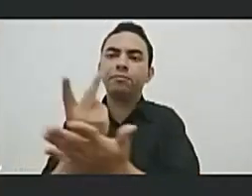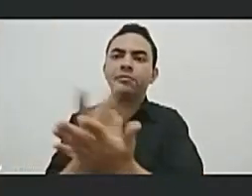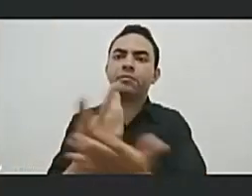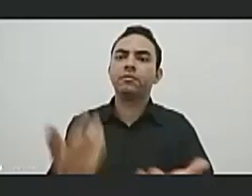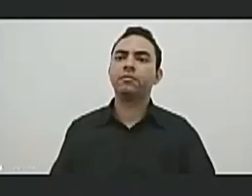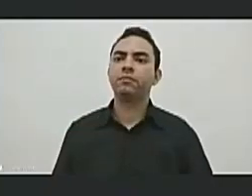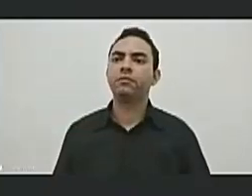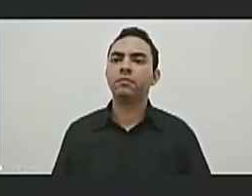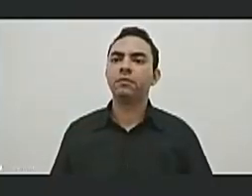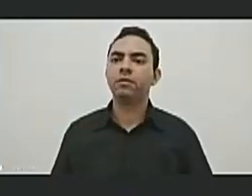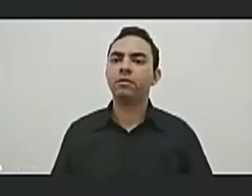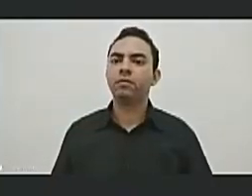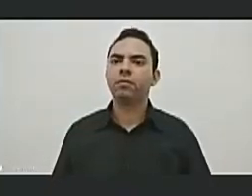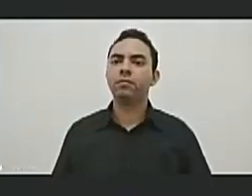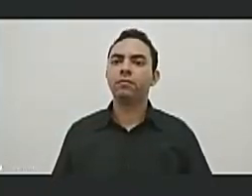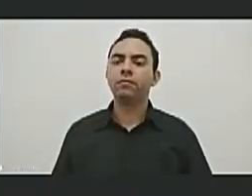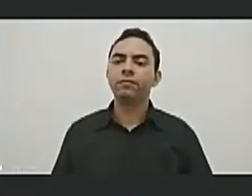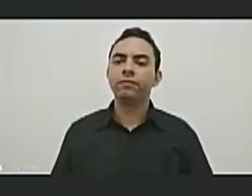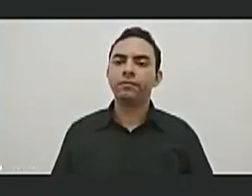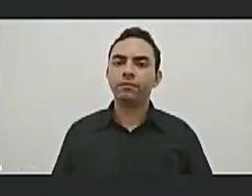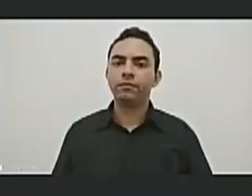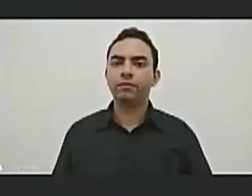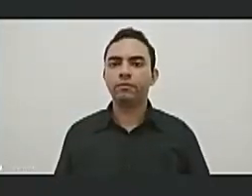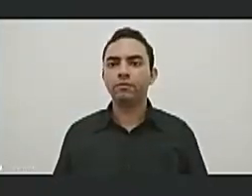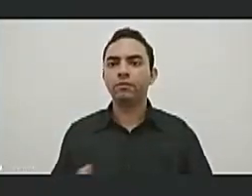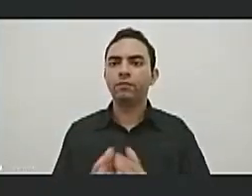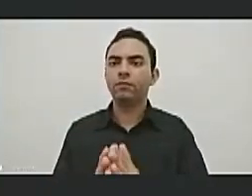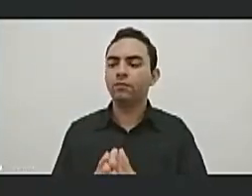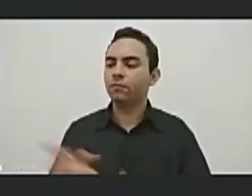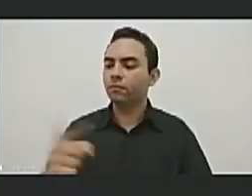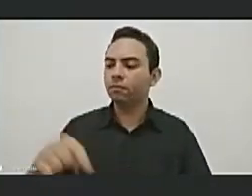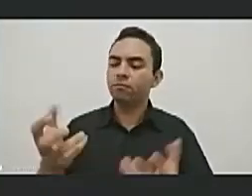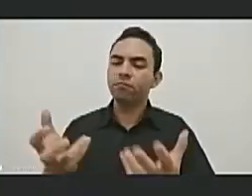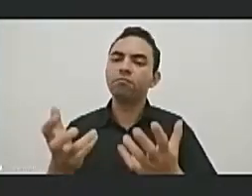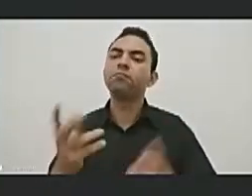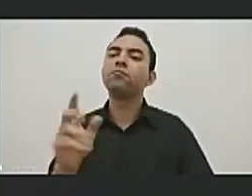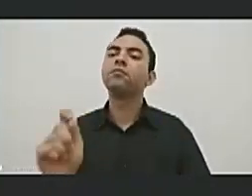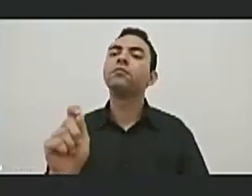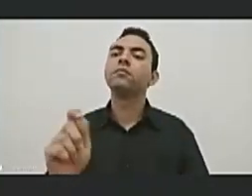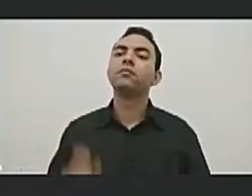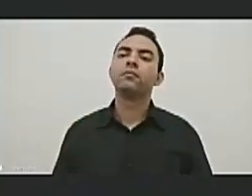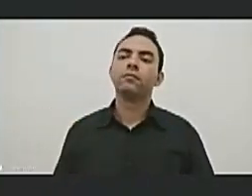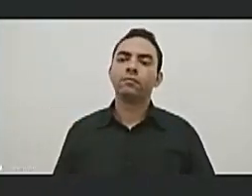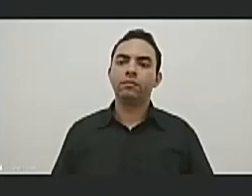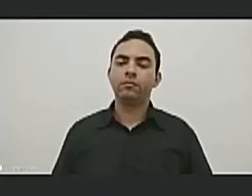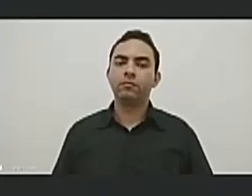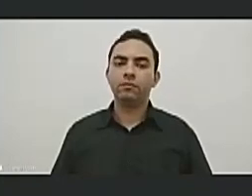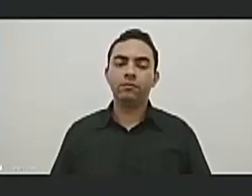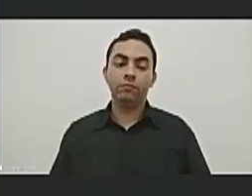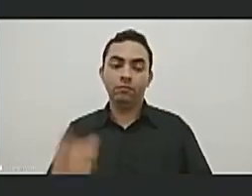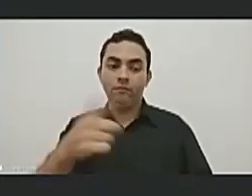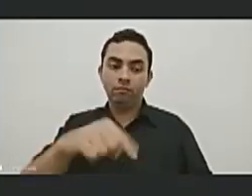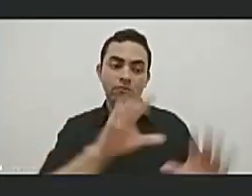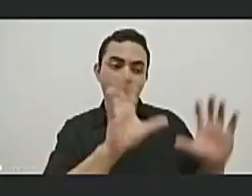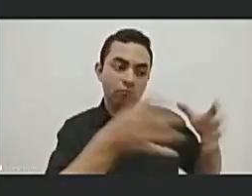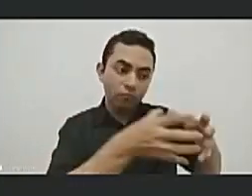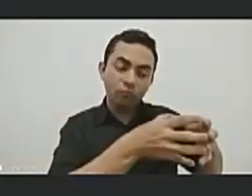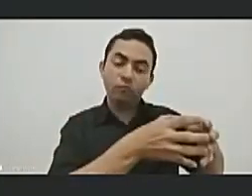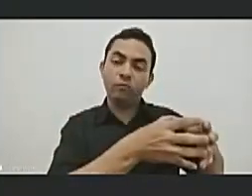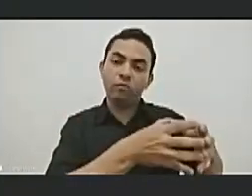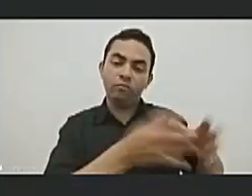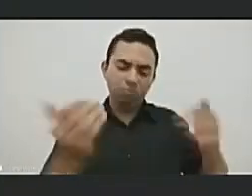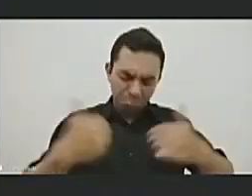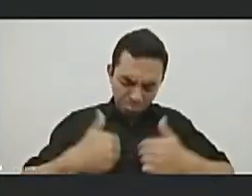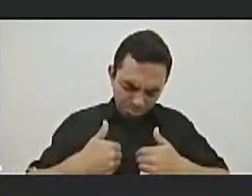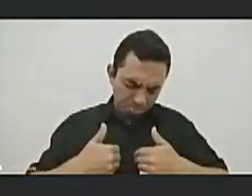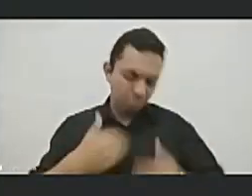através de grandes lutas e mento humanitário a associação autismo sem Barreiras é uma entidade sem fins